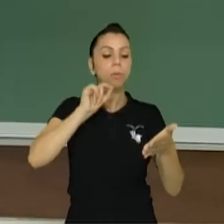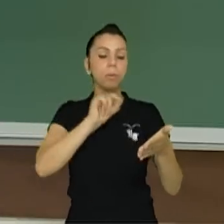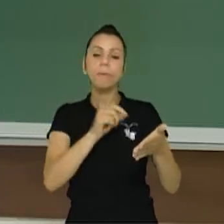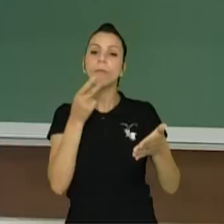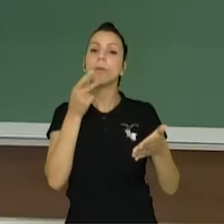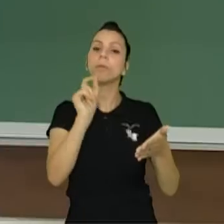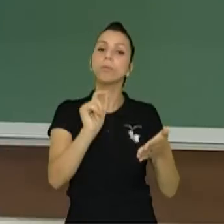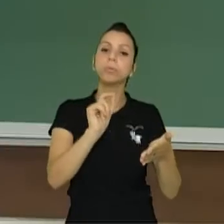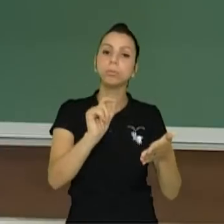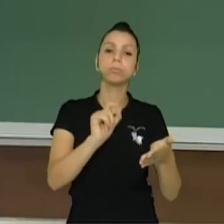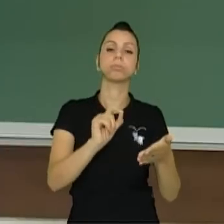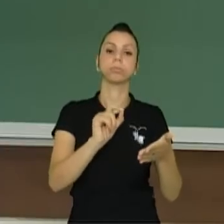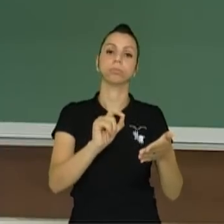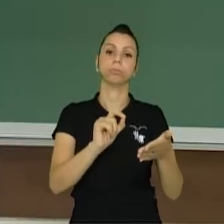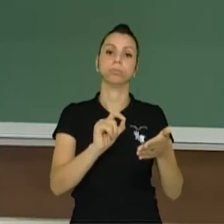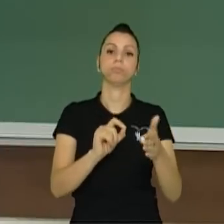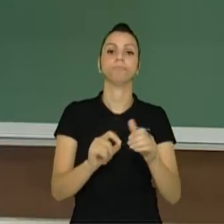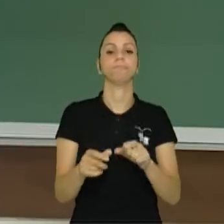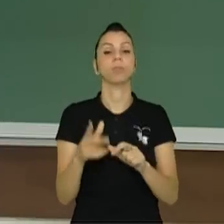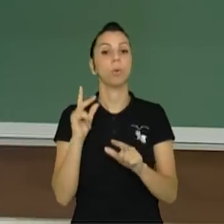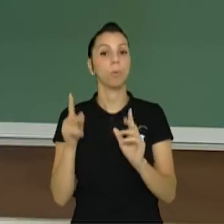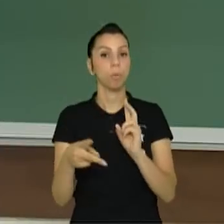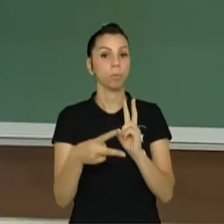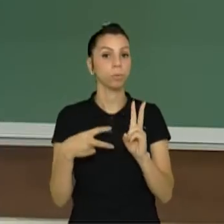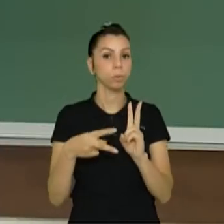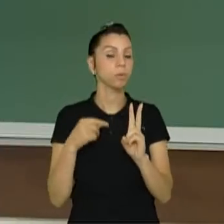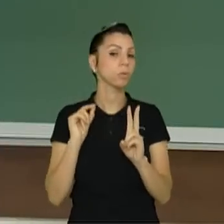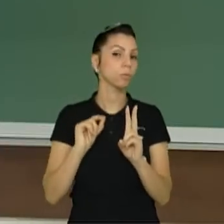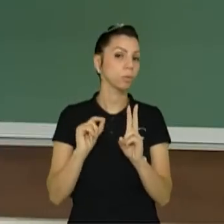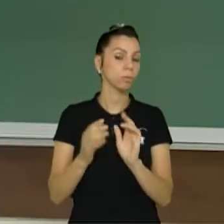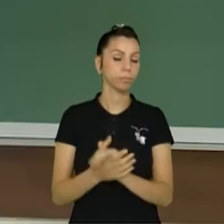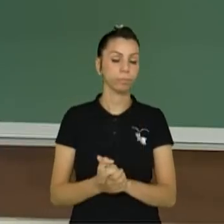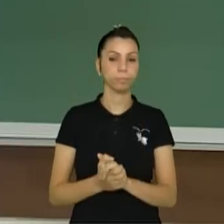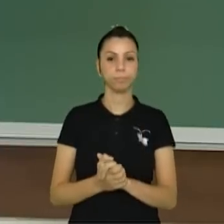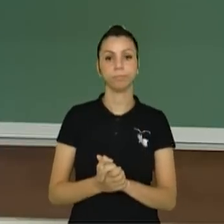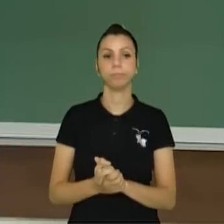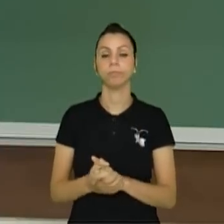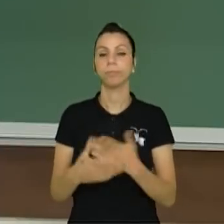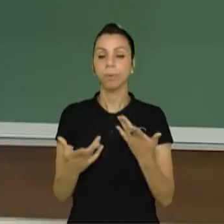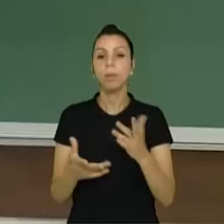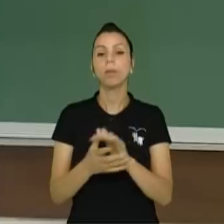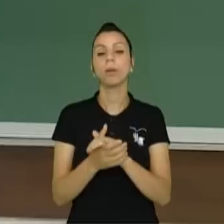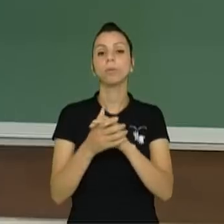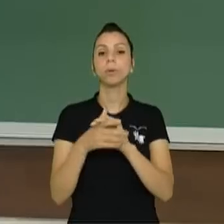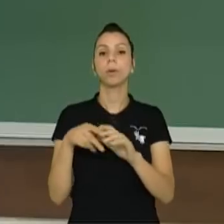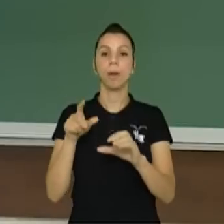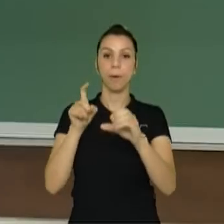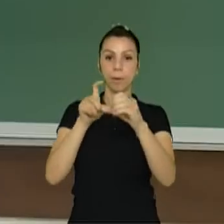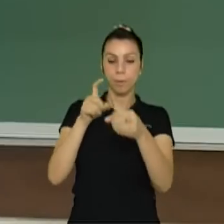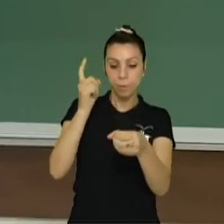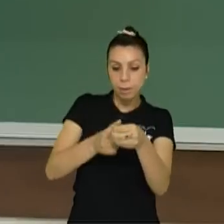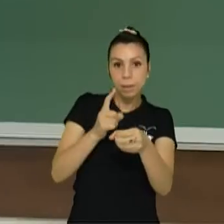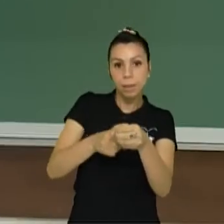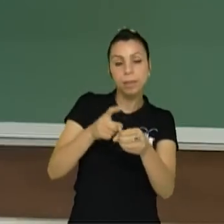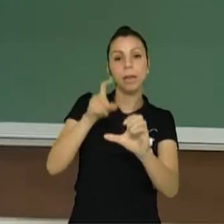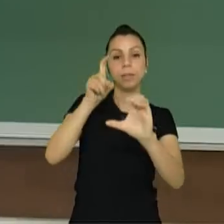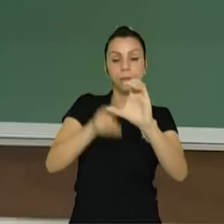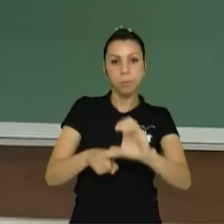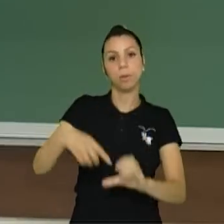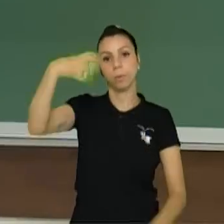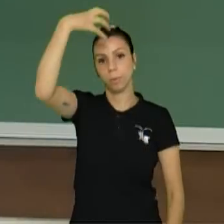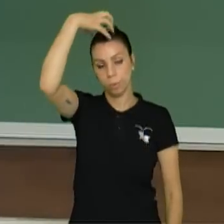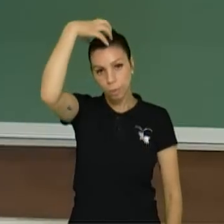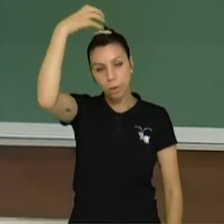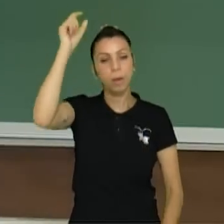falava sobre os indígenas? Olha só, ele dava autoridade às províncias para intervir nas comunidades indígenas,